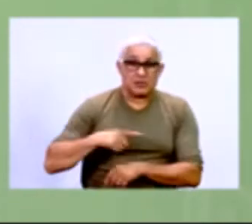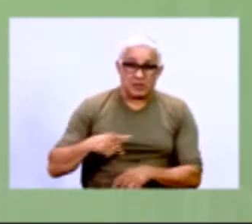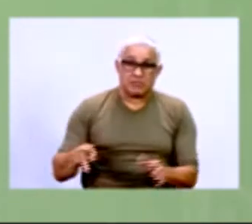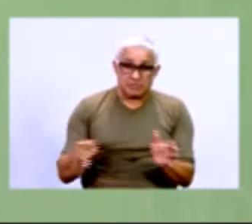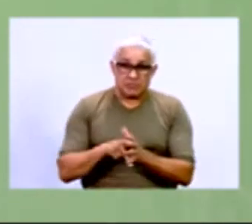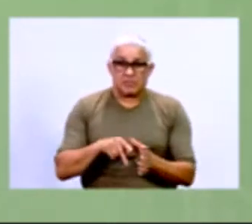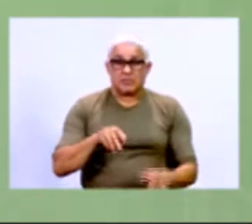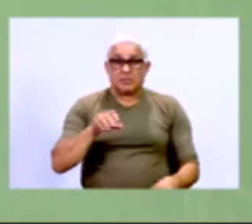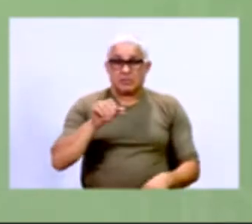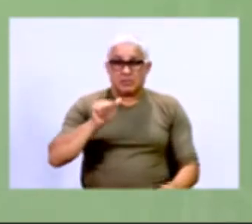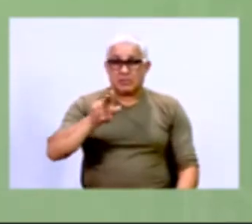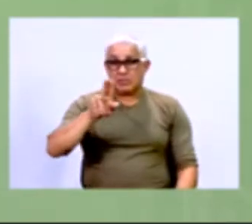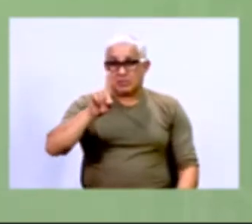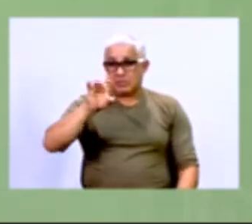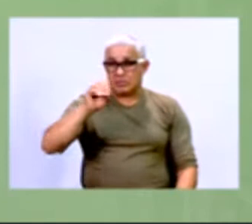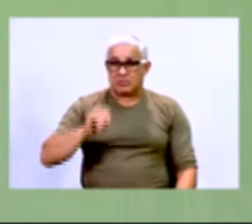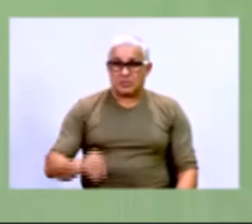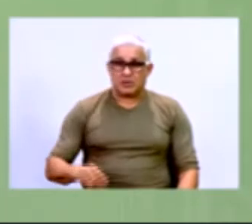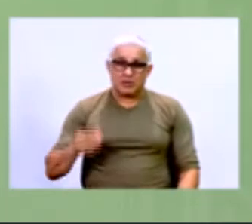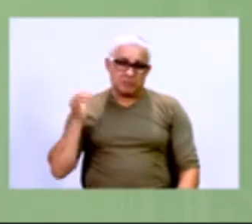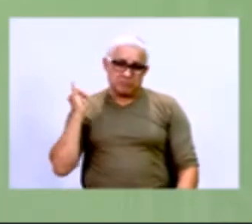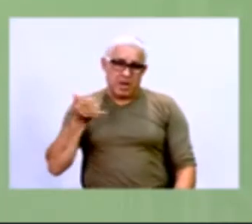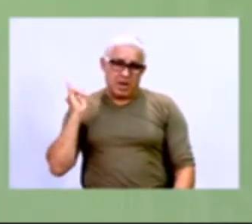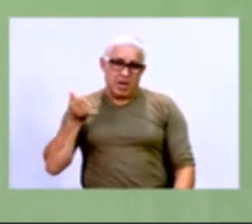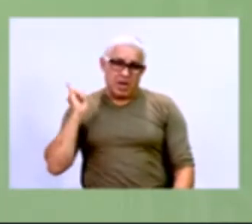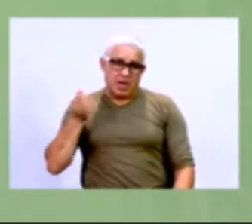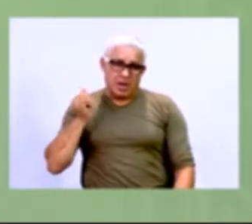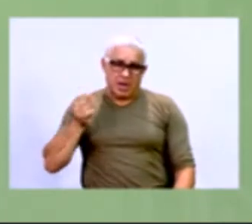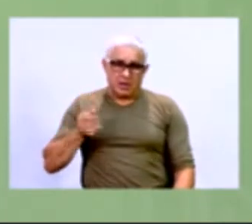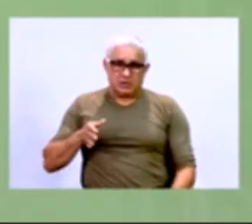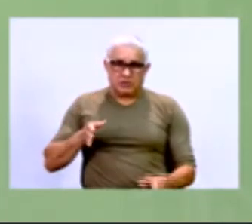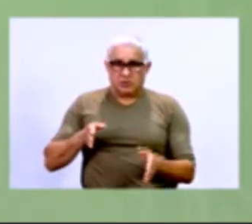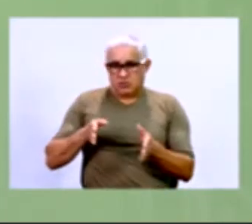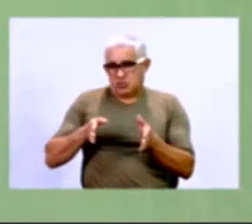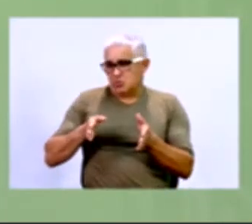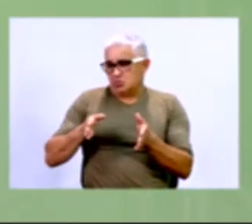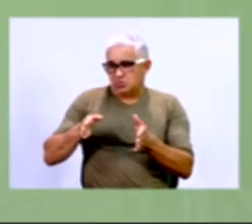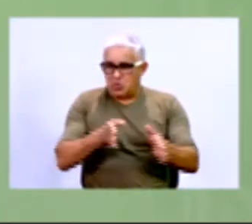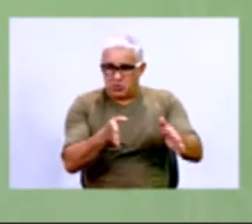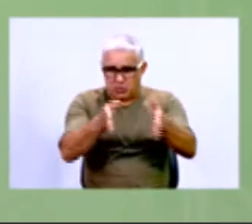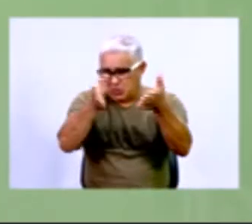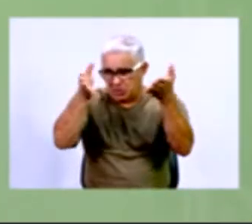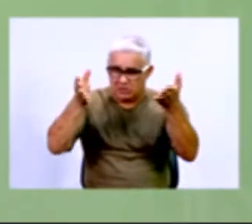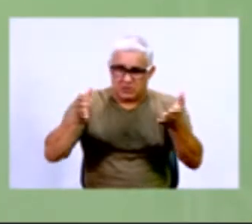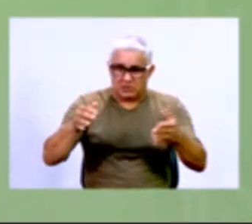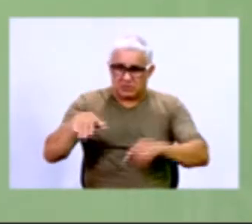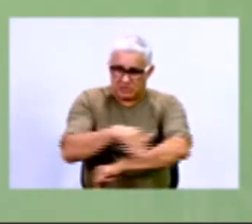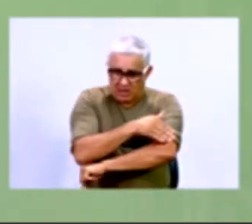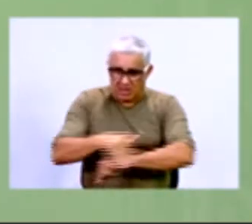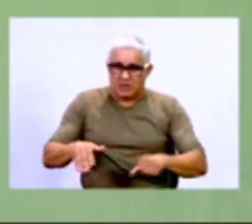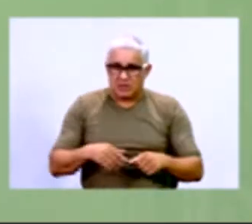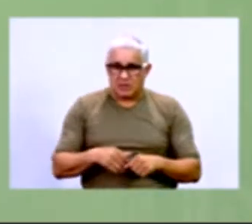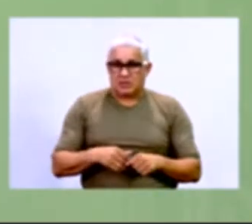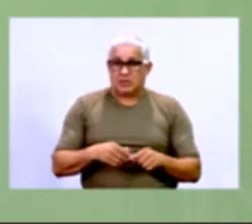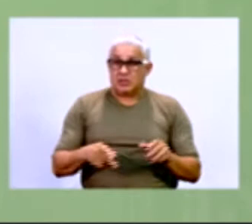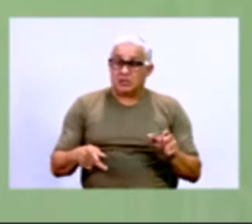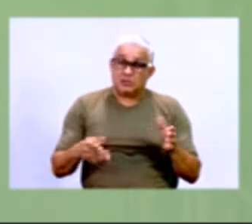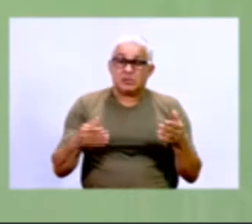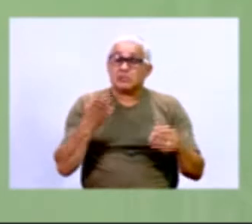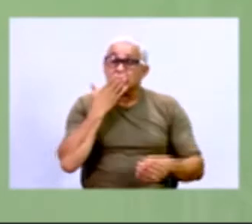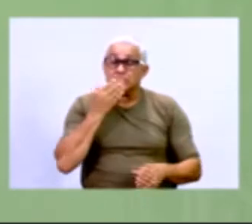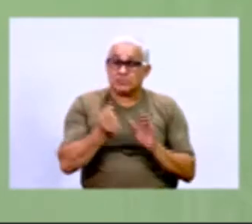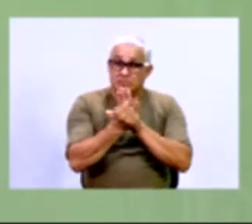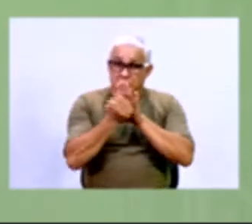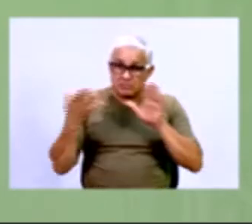de áudio que vai narrando o caminho. Então, é uma aplicação, é um tipo de aplicação que eu vou utilizar um arquivo